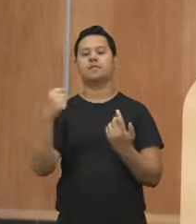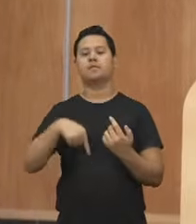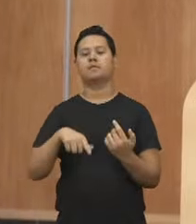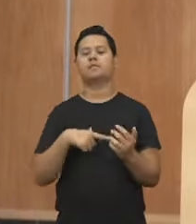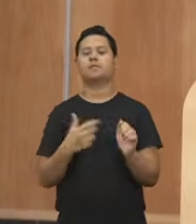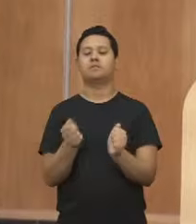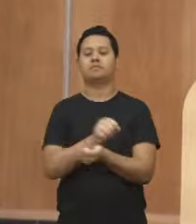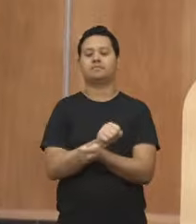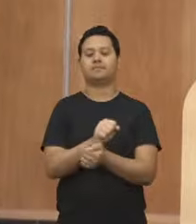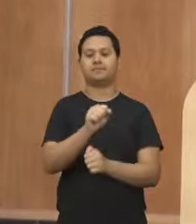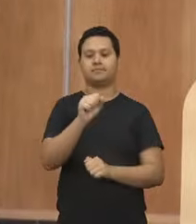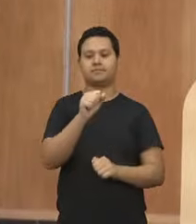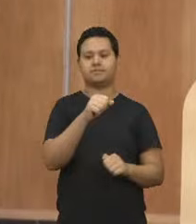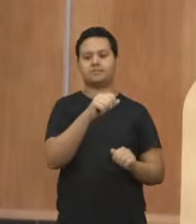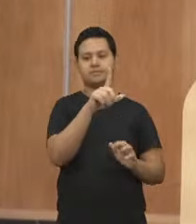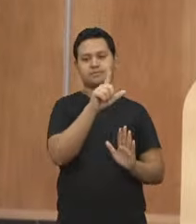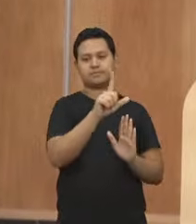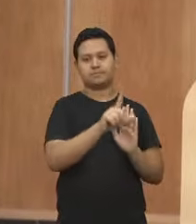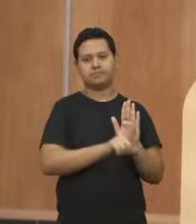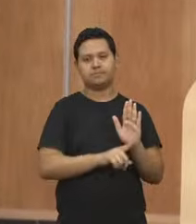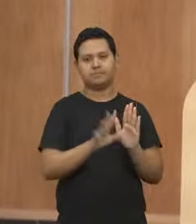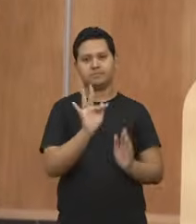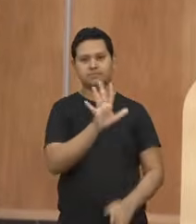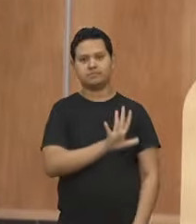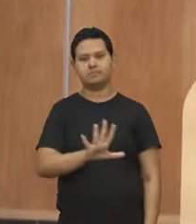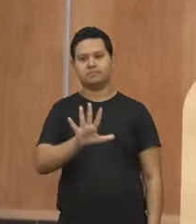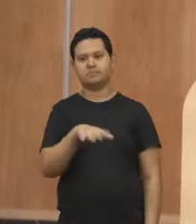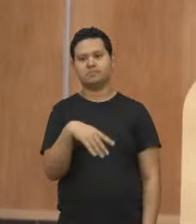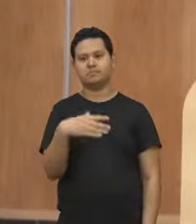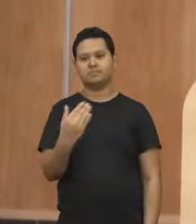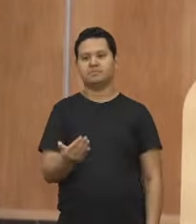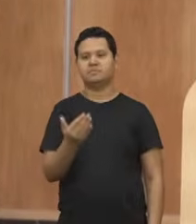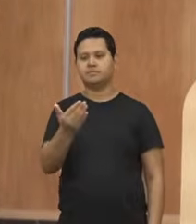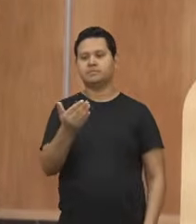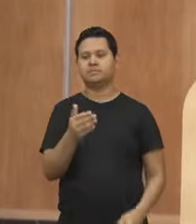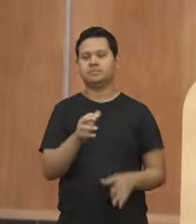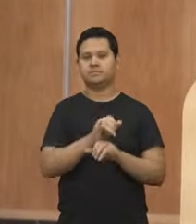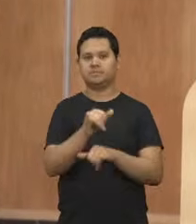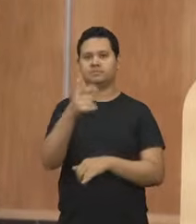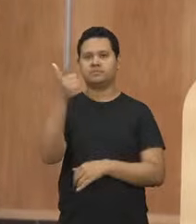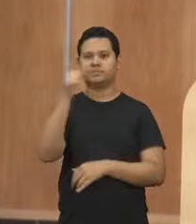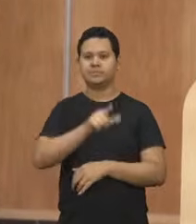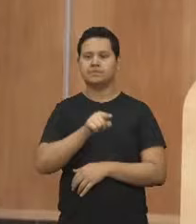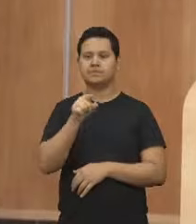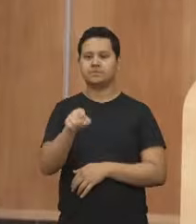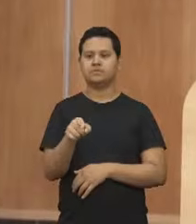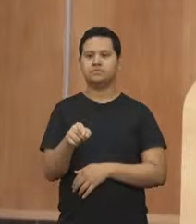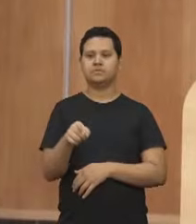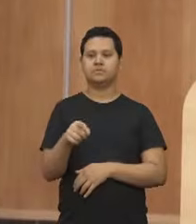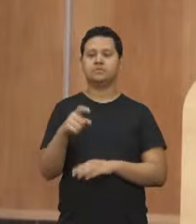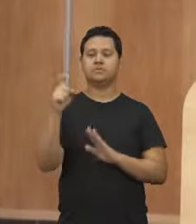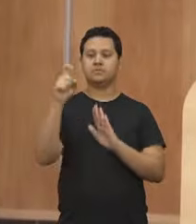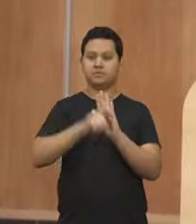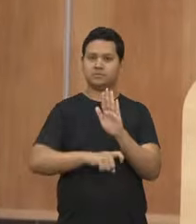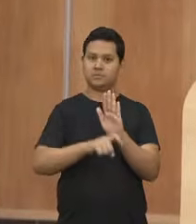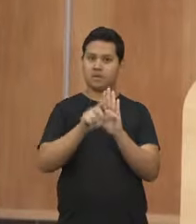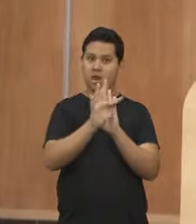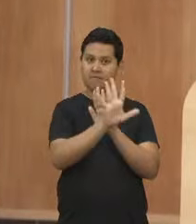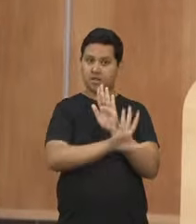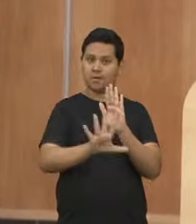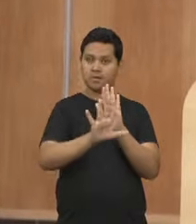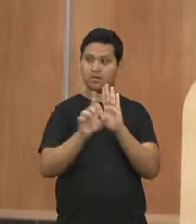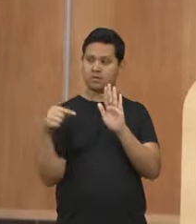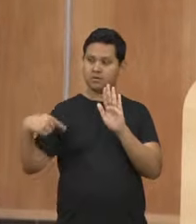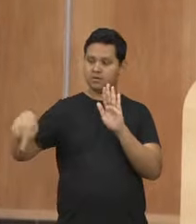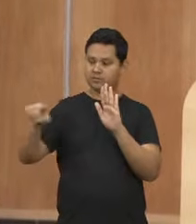se adequando à legislação federal. Então, passando para vocês mais uma vez, a reforma tributária ela é federal. Cabe